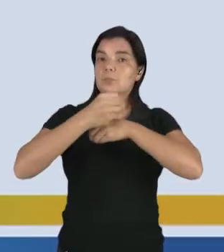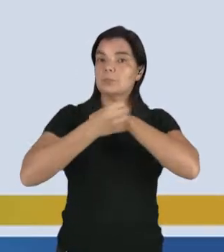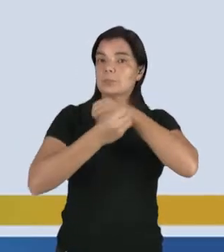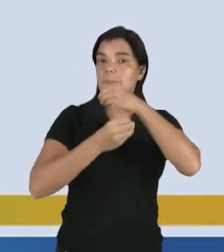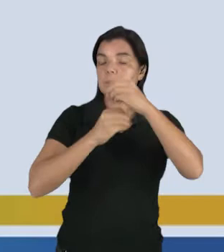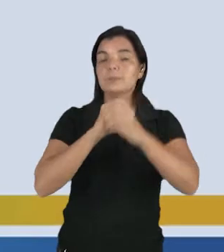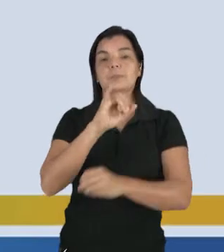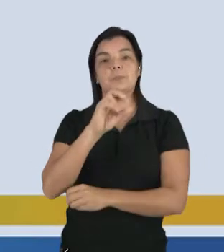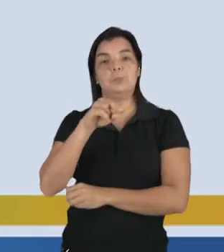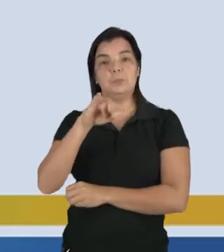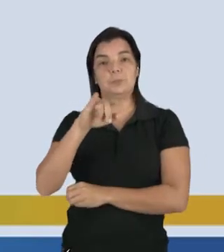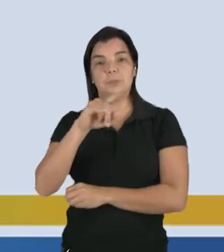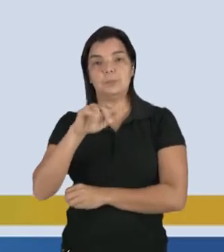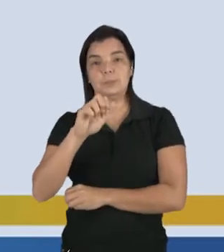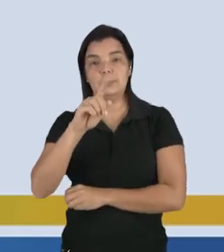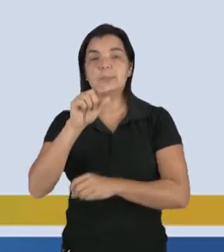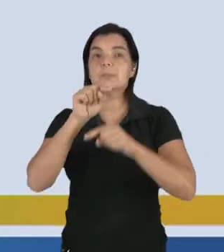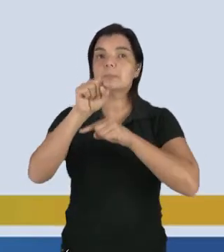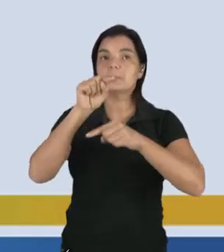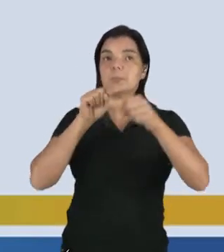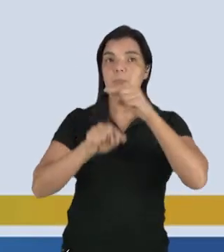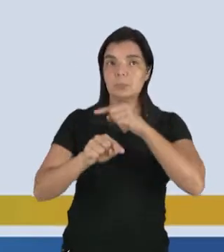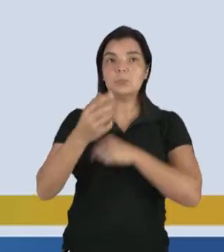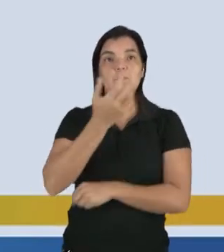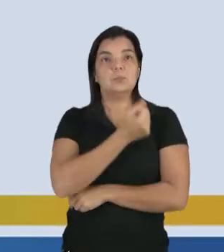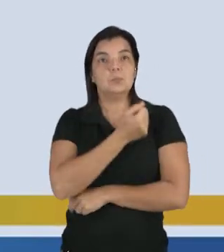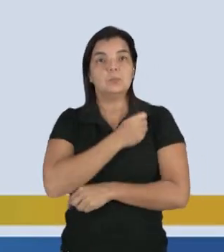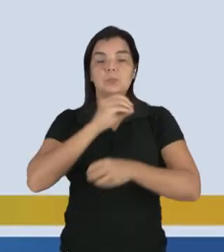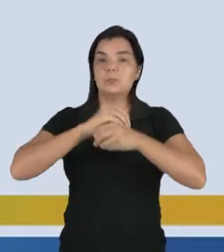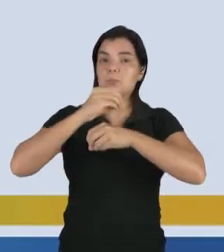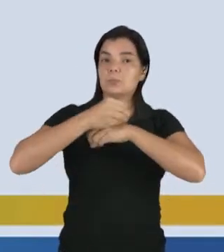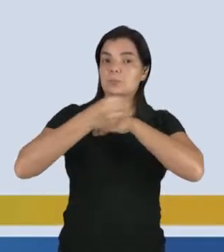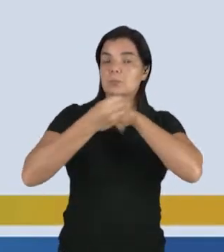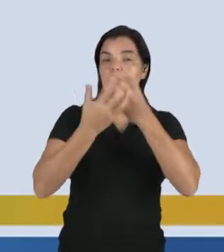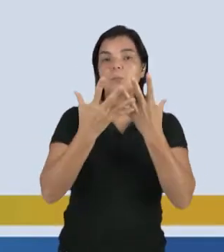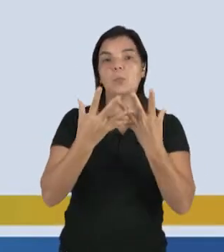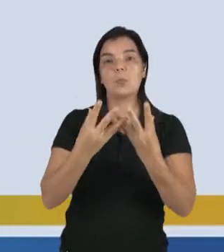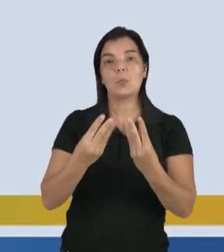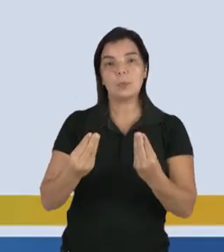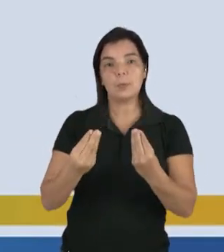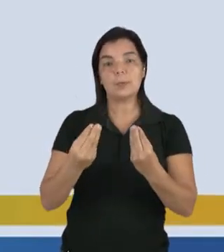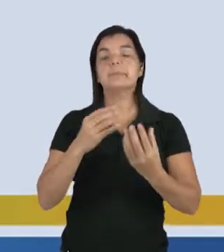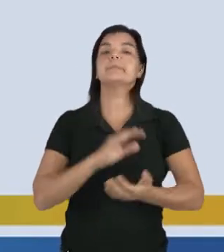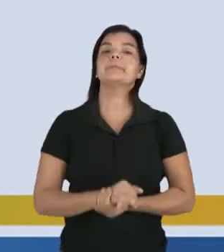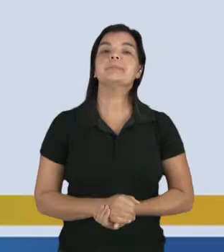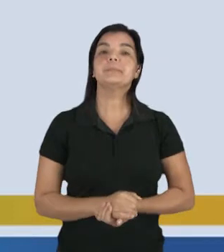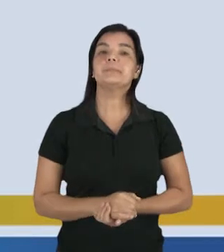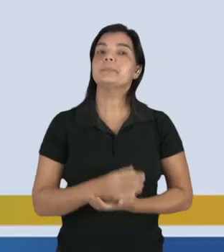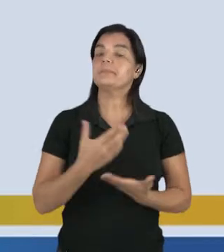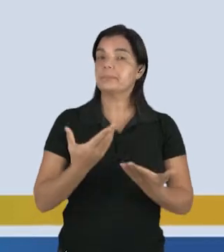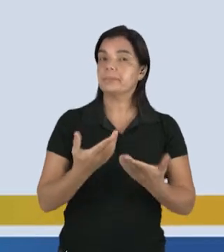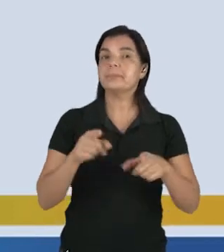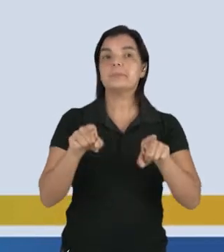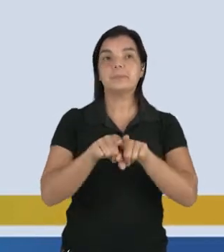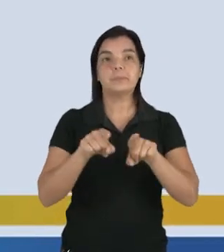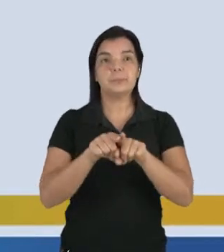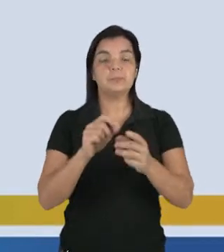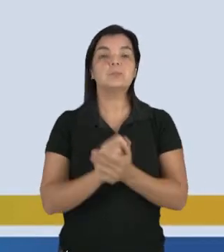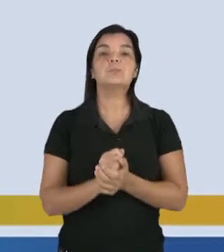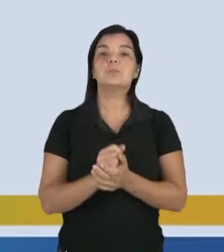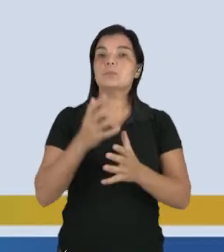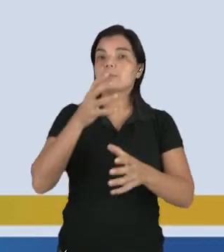moléculas ionizadas dividido pelo número de moléculas dissolvidas. Então, através